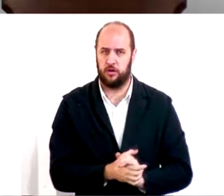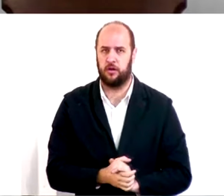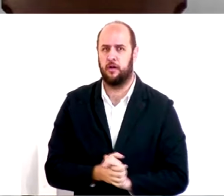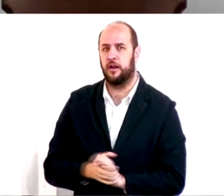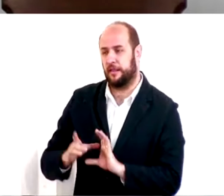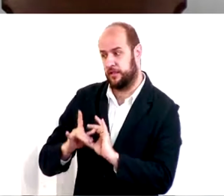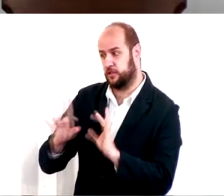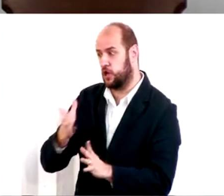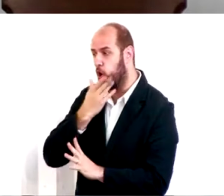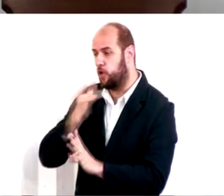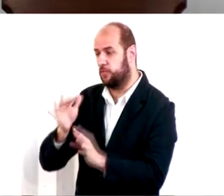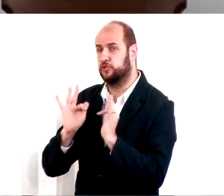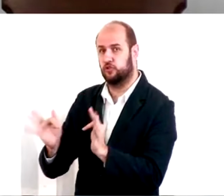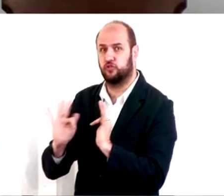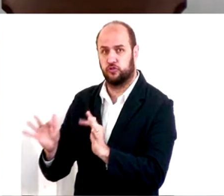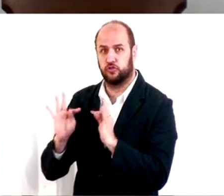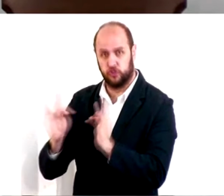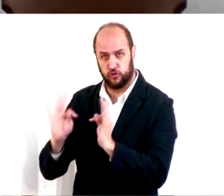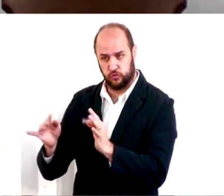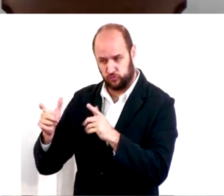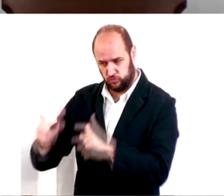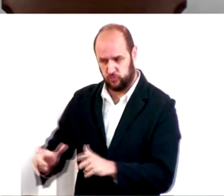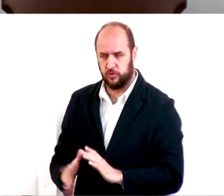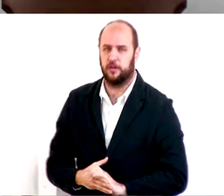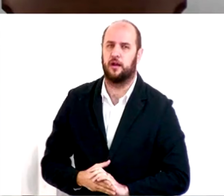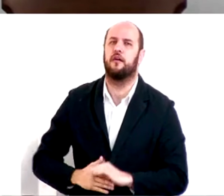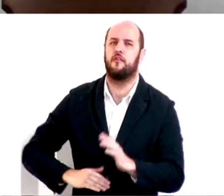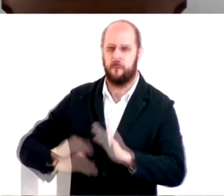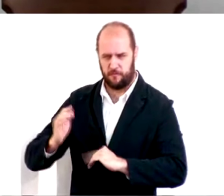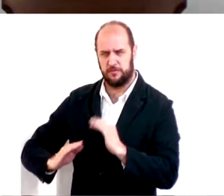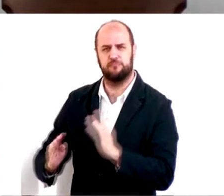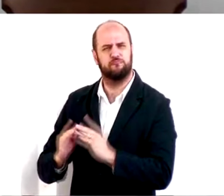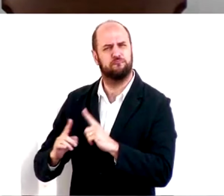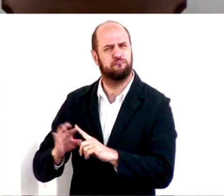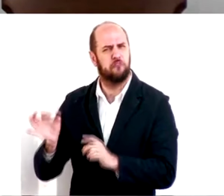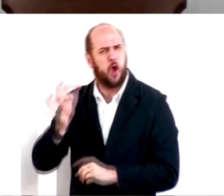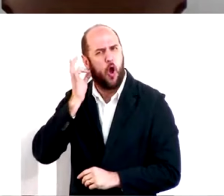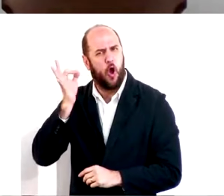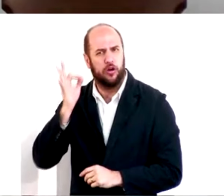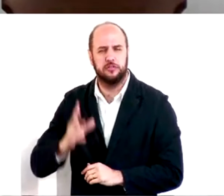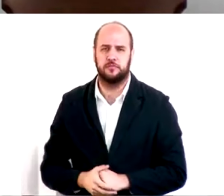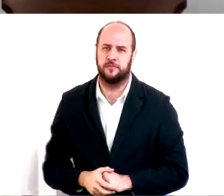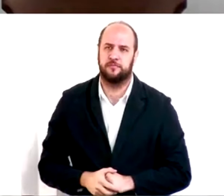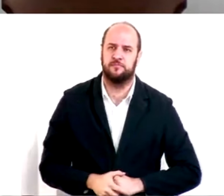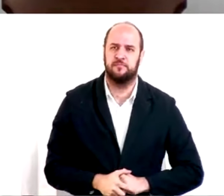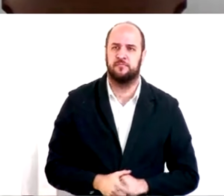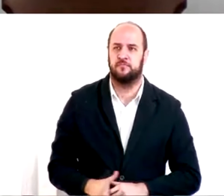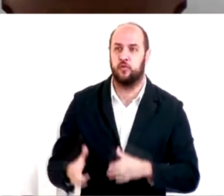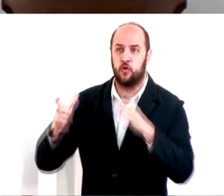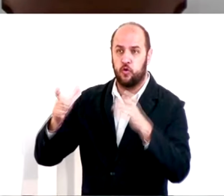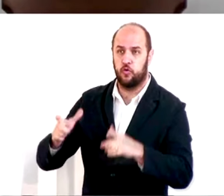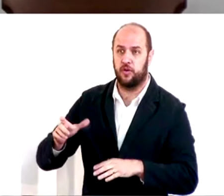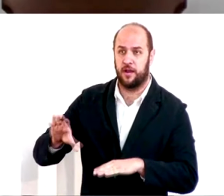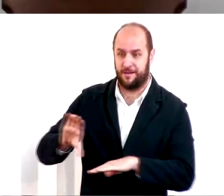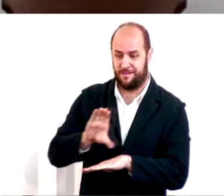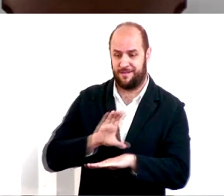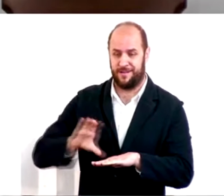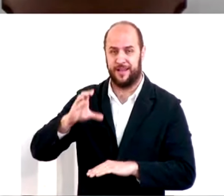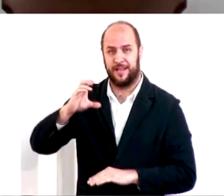ilha, formando ótimas igrejas. Essa é uma região altamente